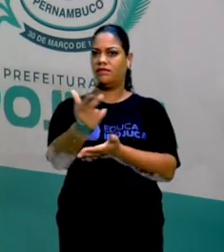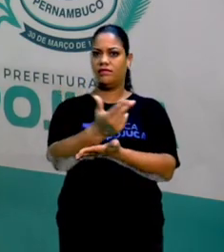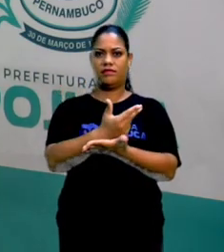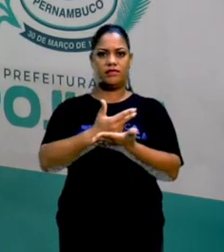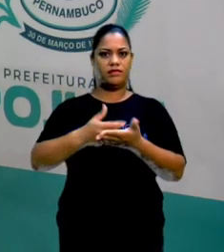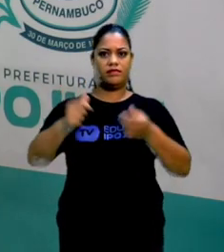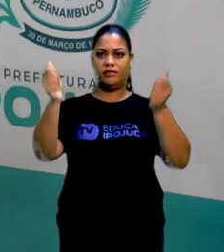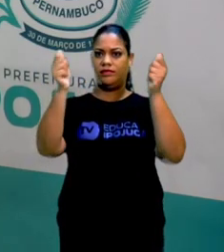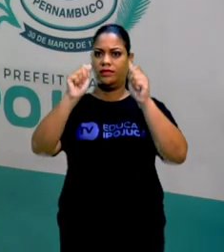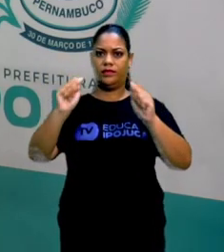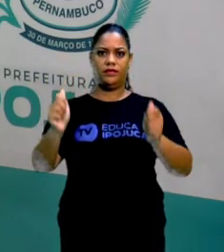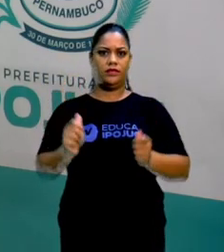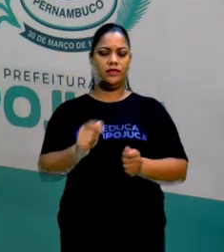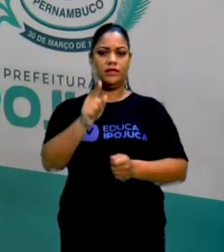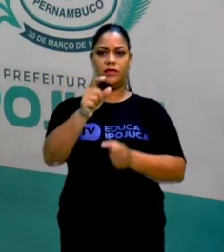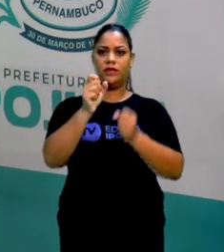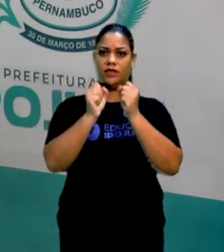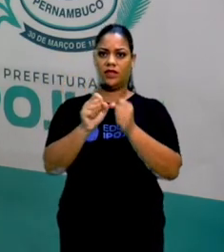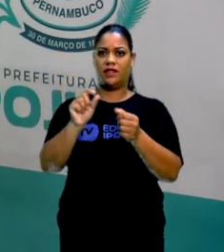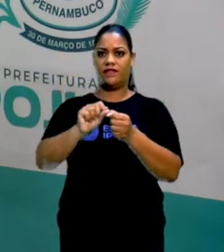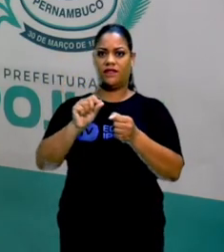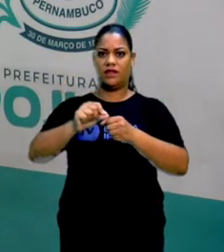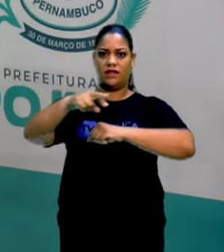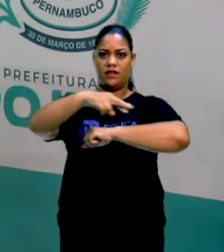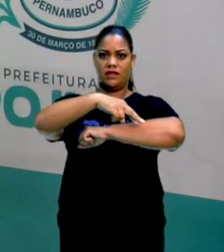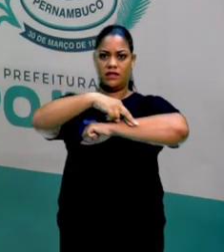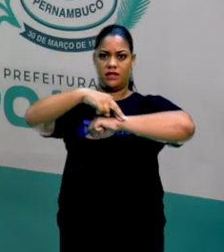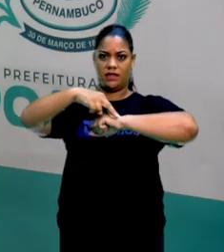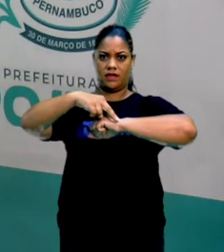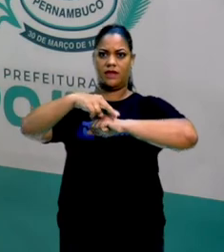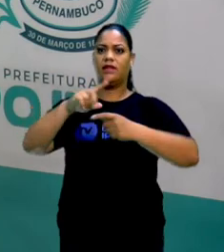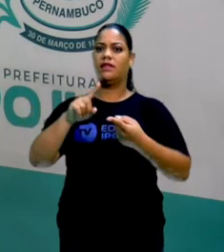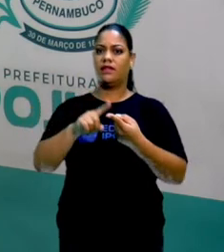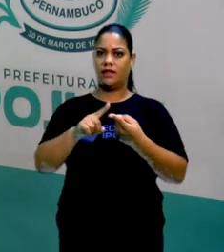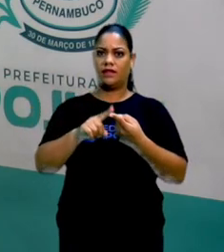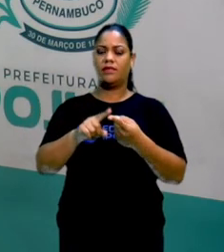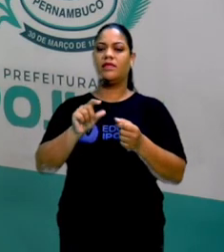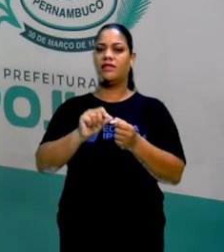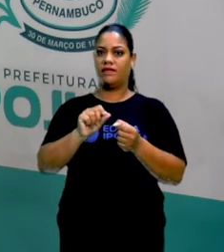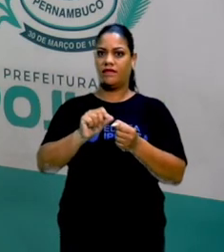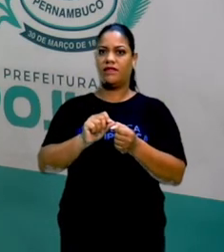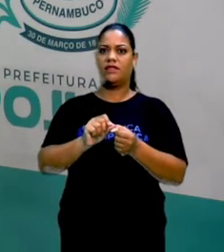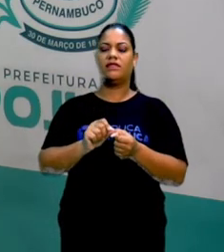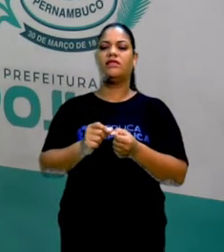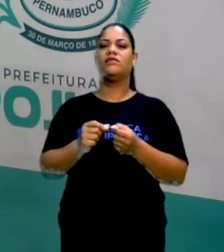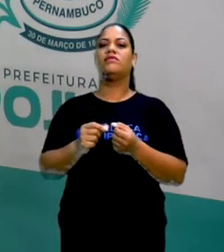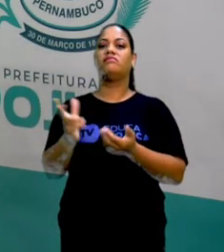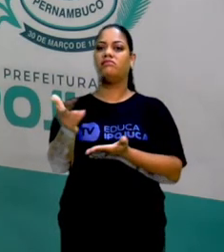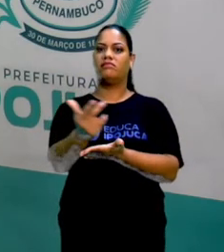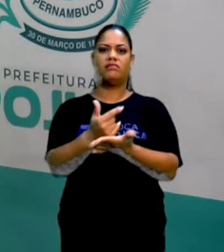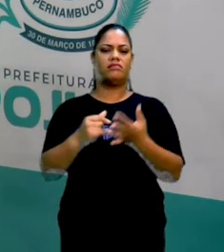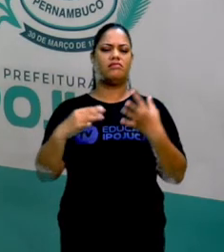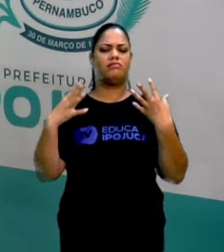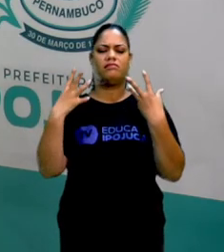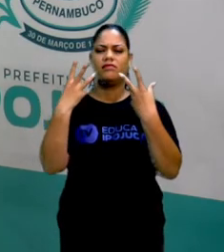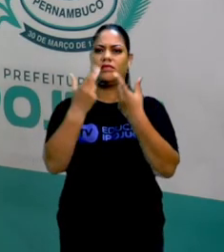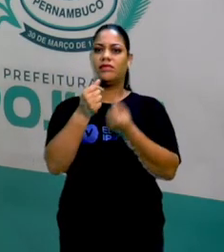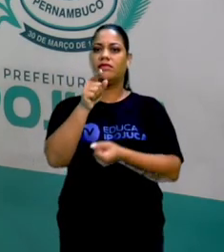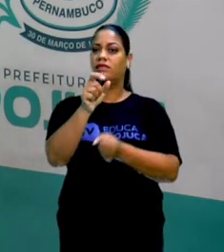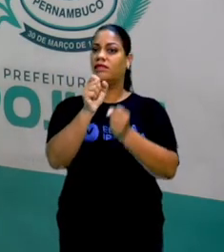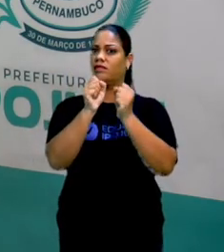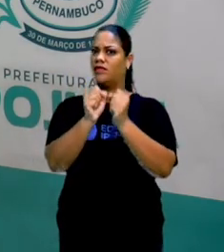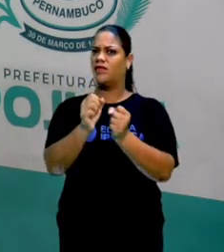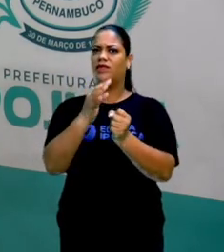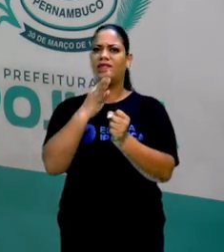E se vocês tiverem acesso também, uma réguazinha que faz mandala, ele também faz muitas obras de arte linda, que vocês podem